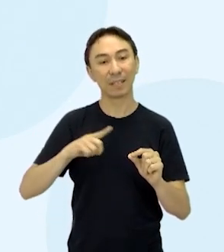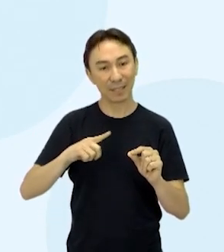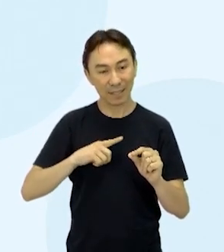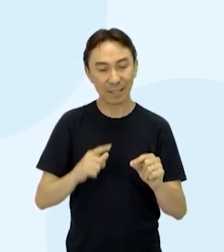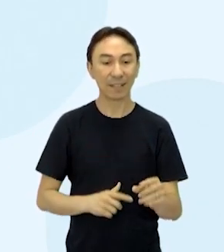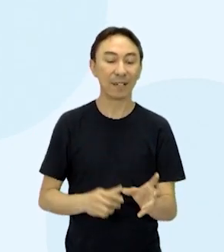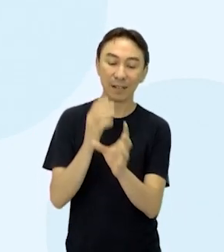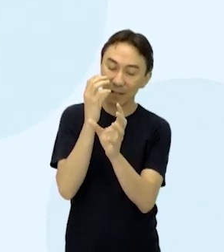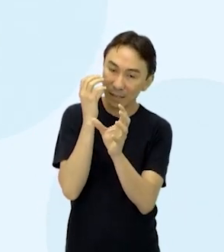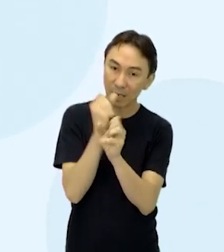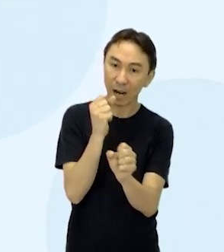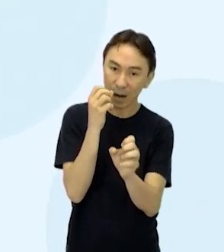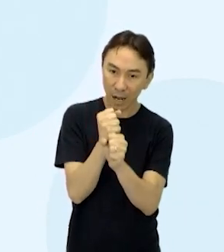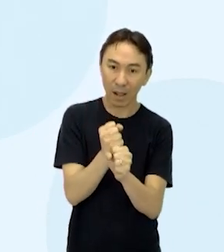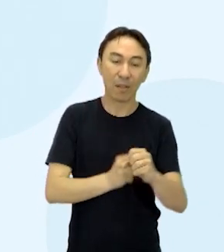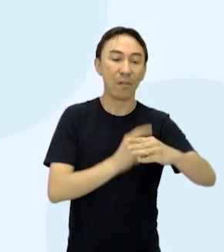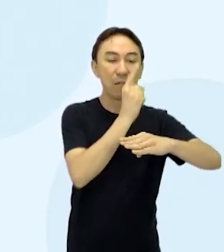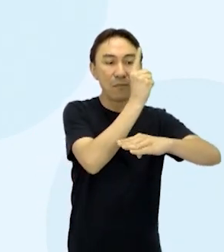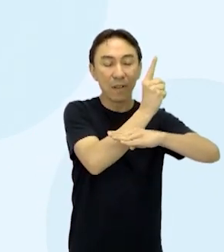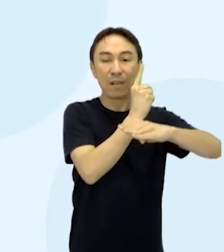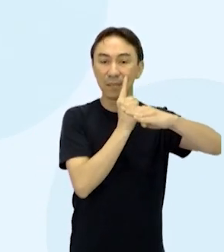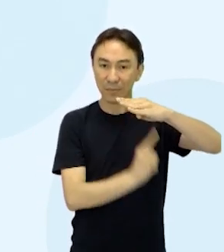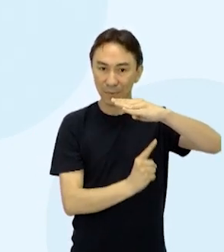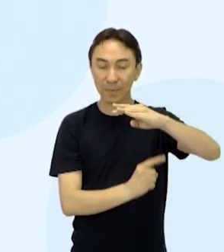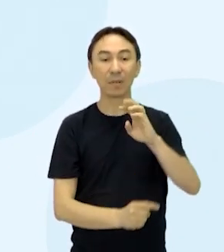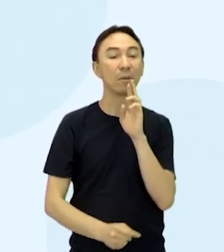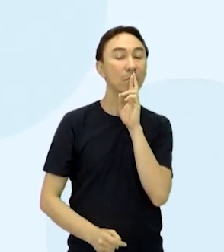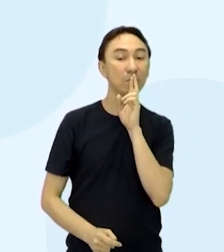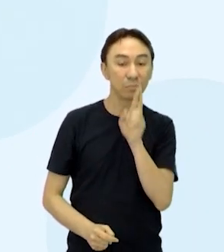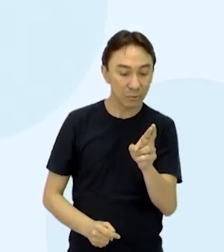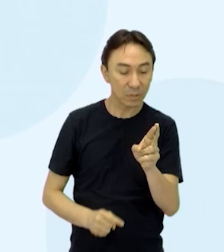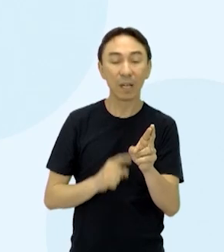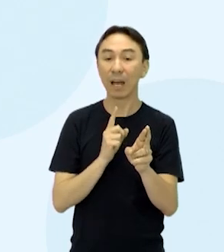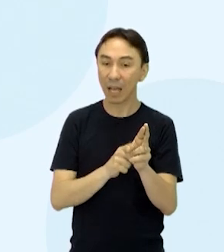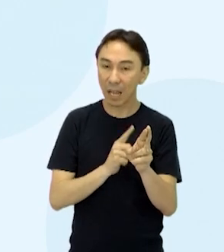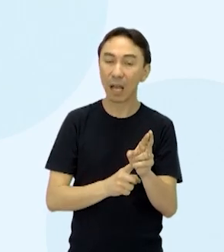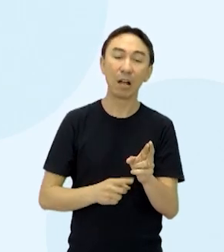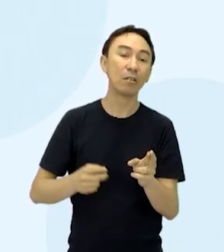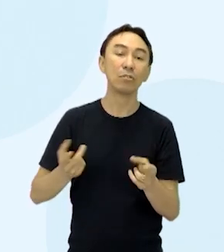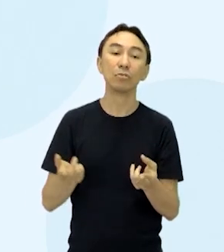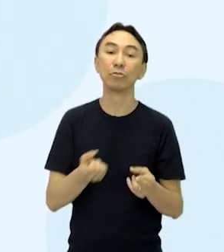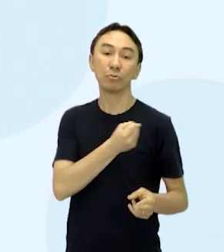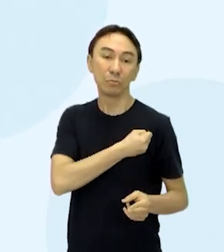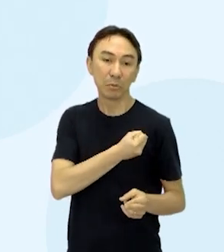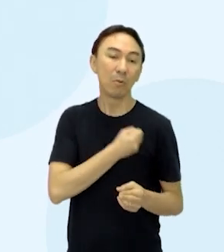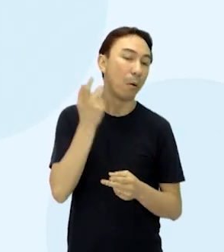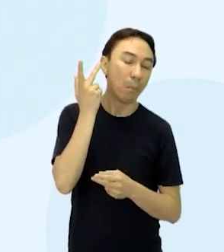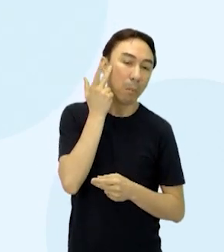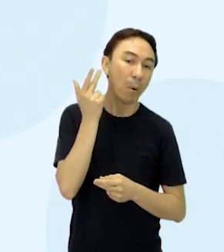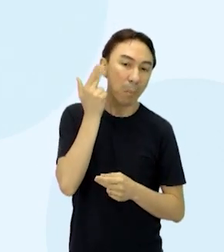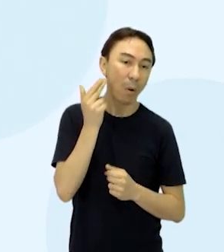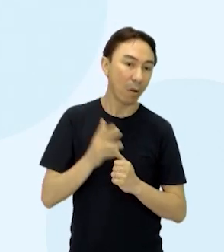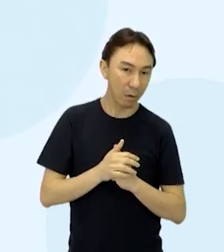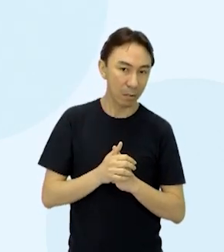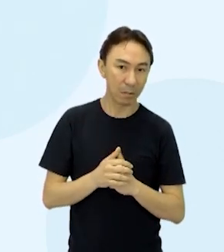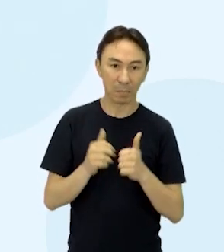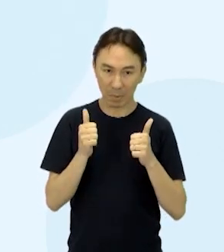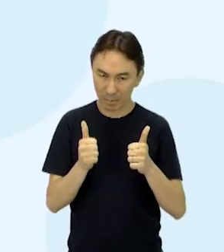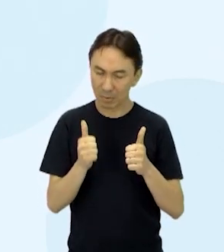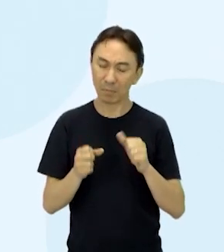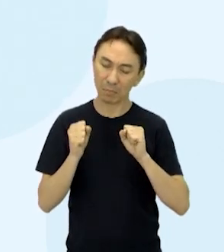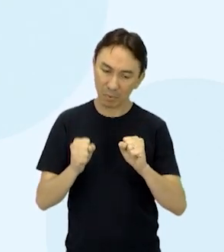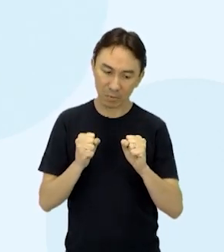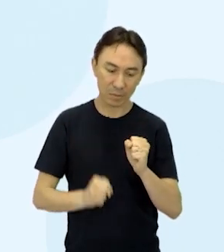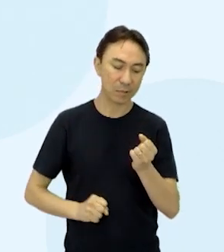de frações de uma quantidade e cujo resultado seja um número natural, com e sem o uso de